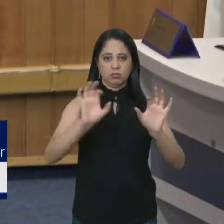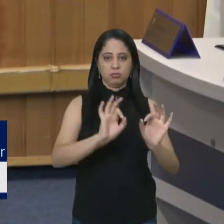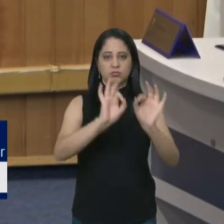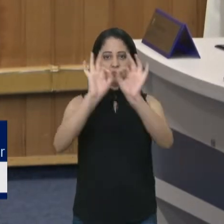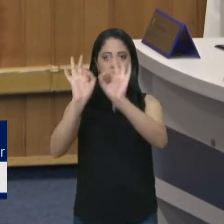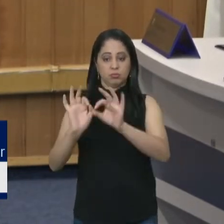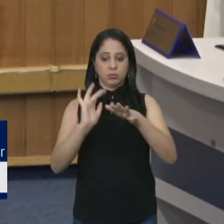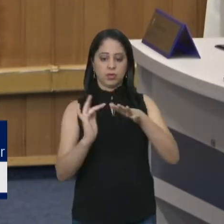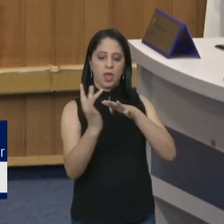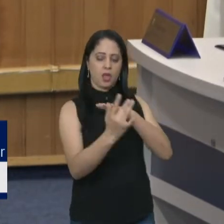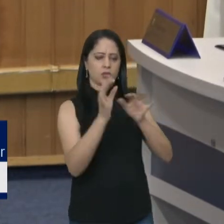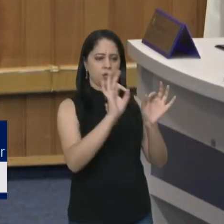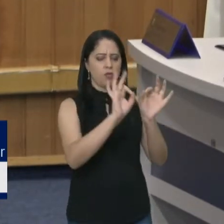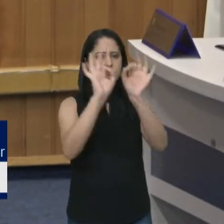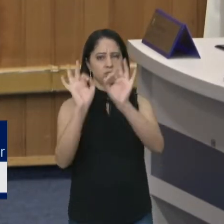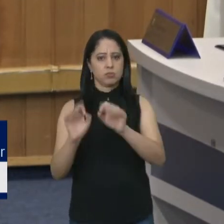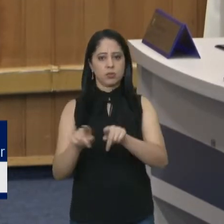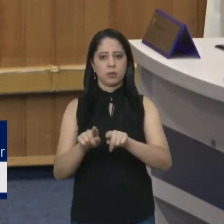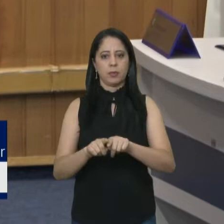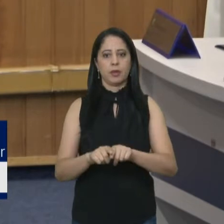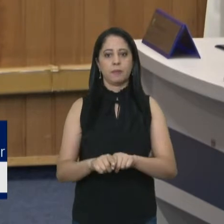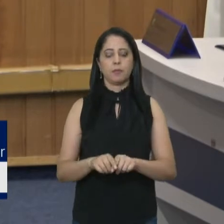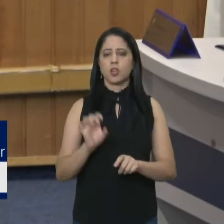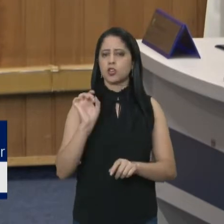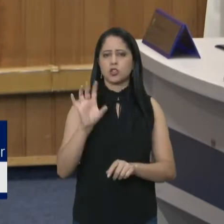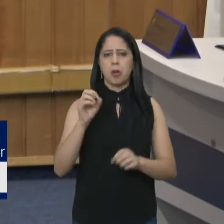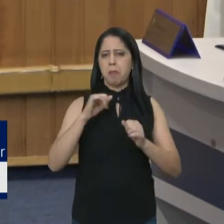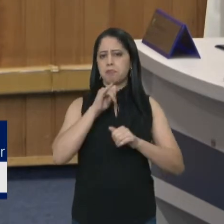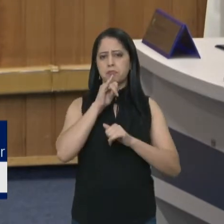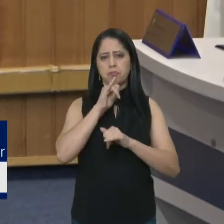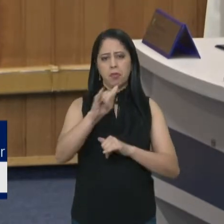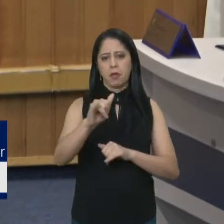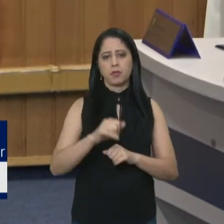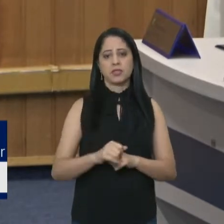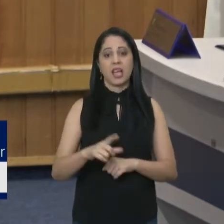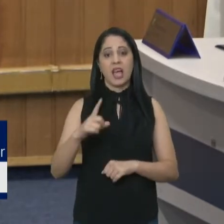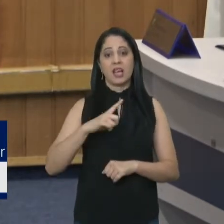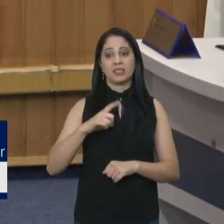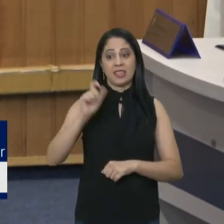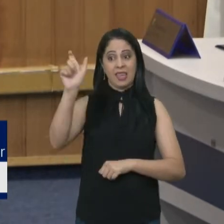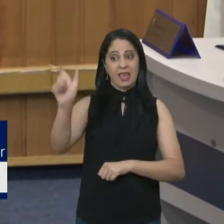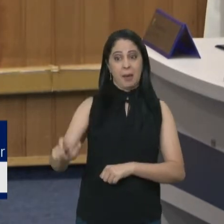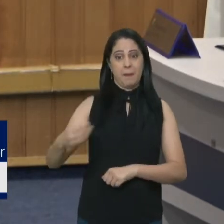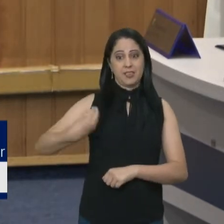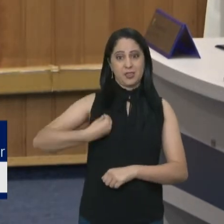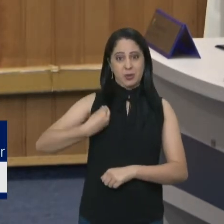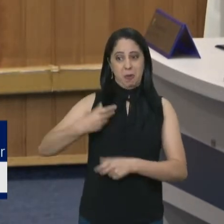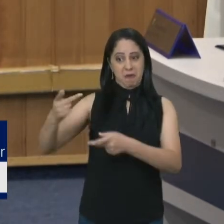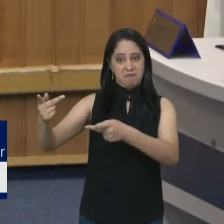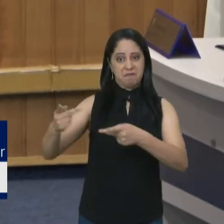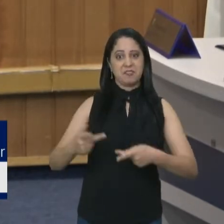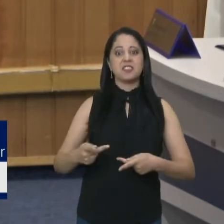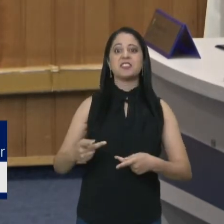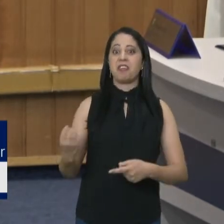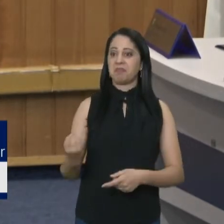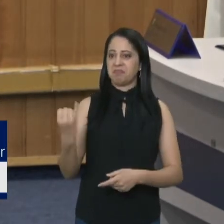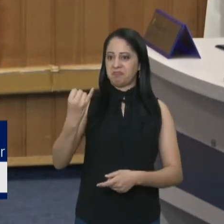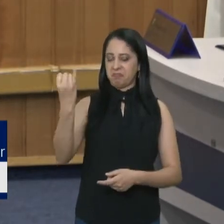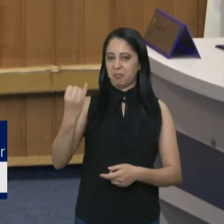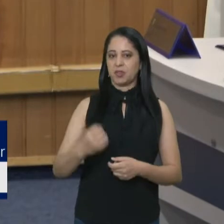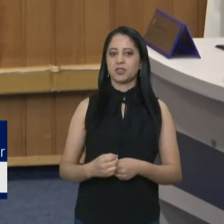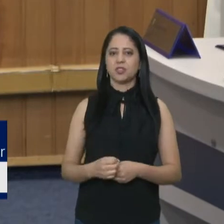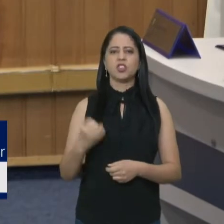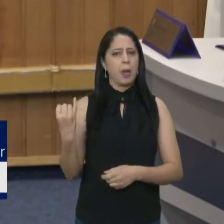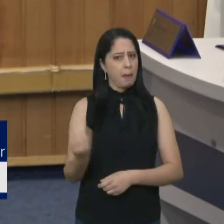sociais e também pela TV Câmara. Senhor presidente, fazer um registro. Hoje temos uma visita ilustre. Acho importante sempre quando